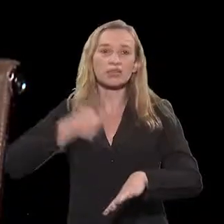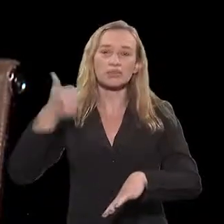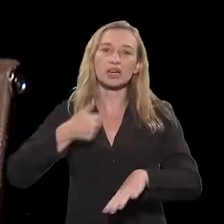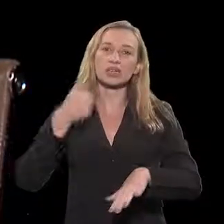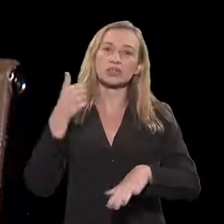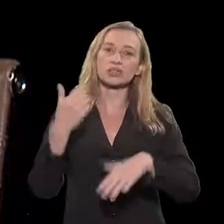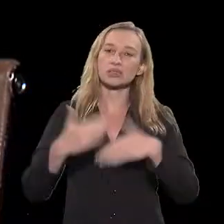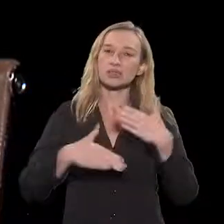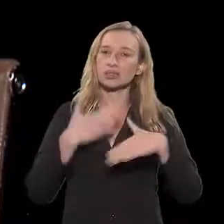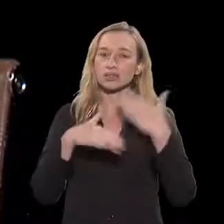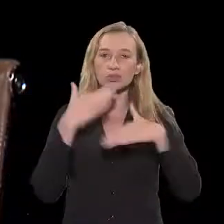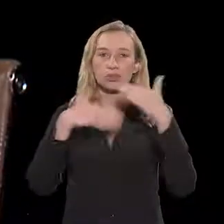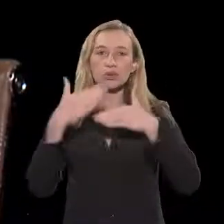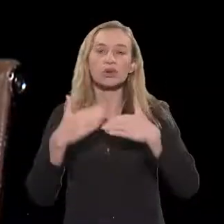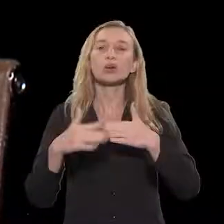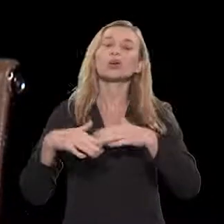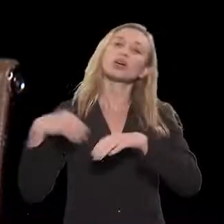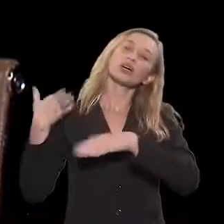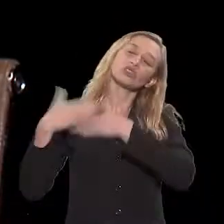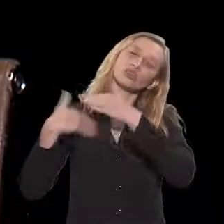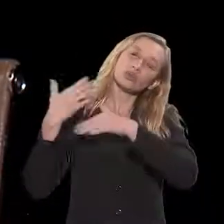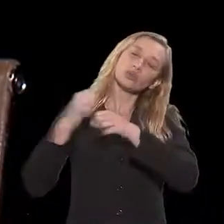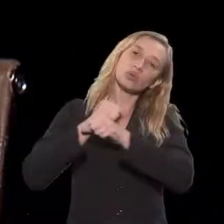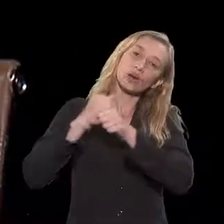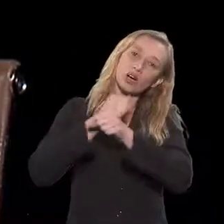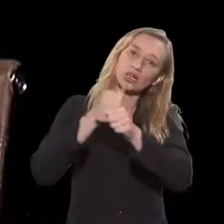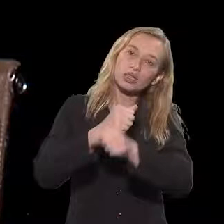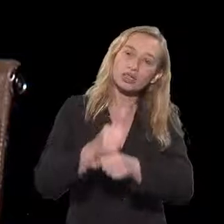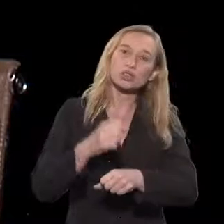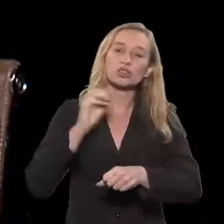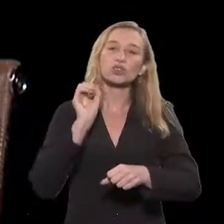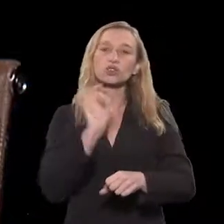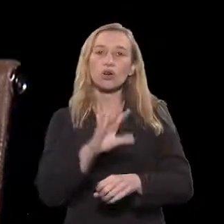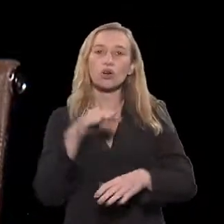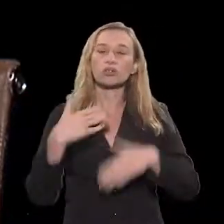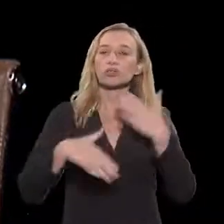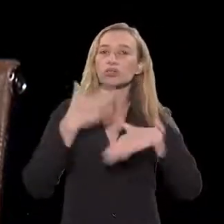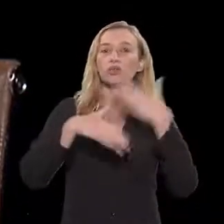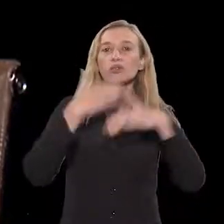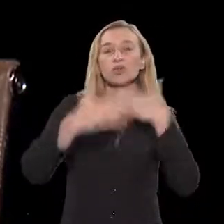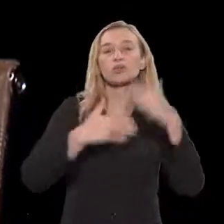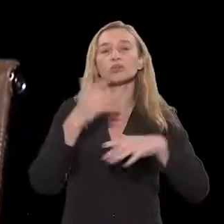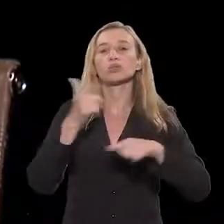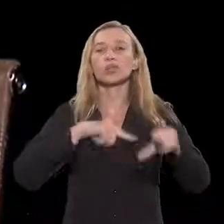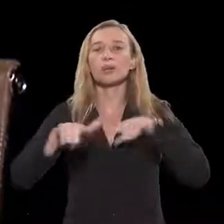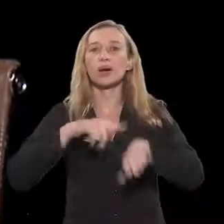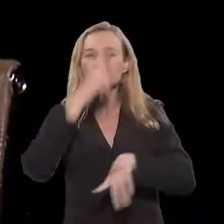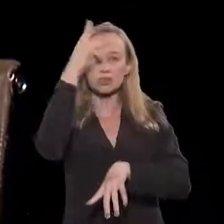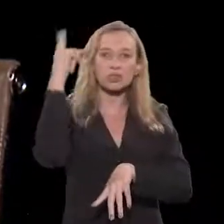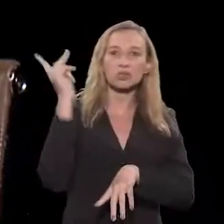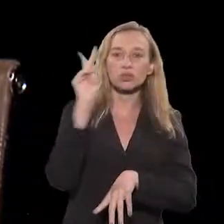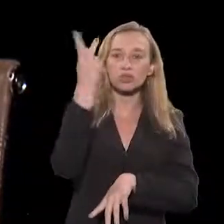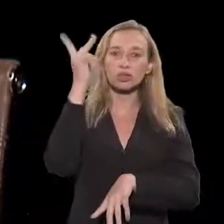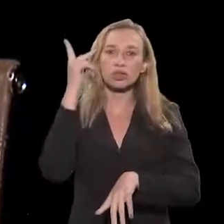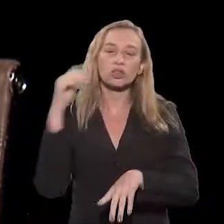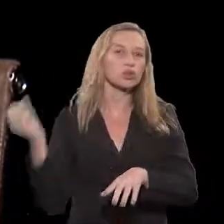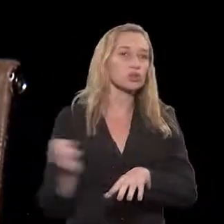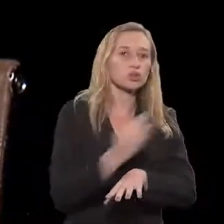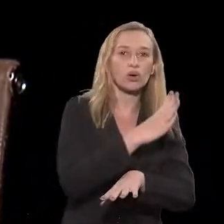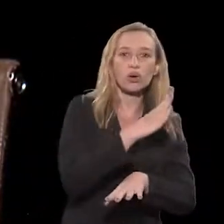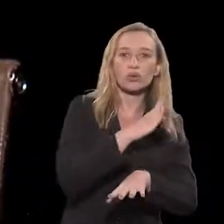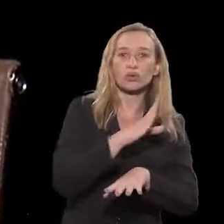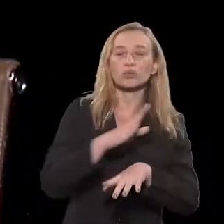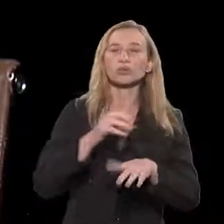mais aprimorada. O passar do tempo só fez evoluir o trabalho do historiador, incorporando